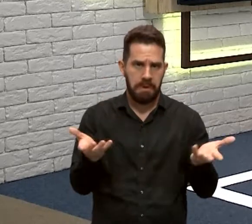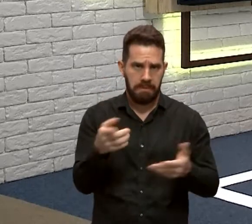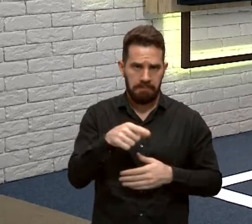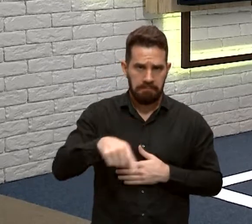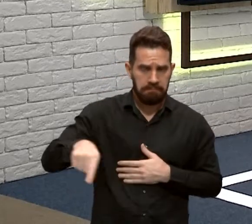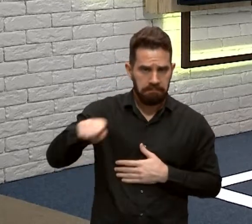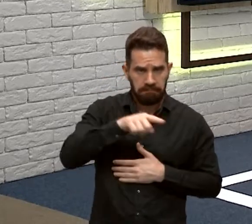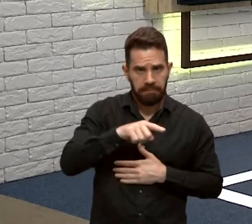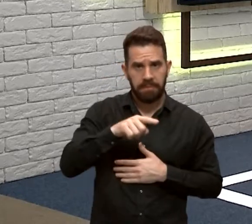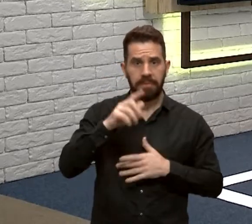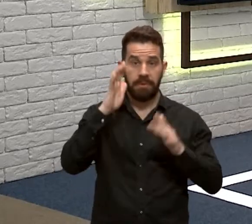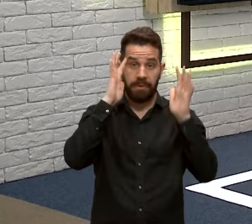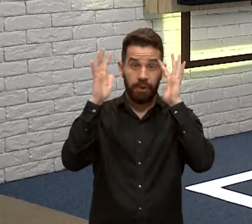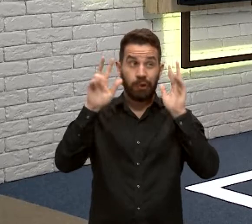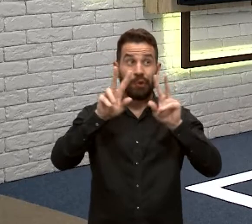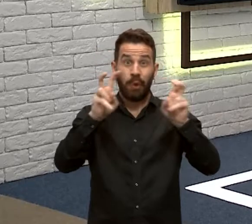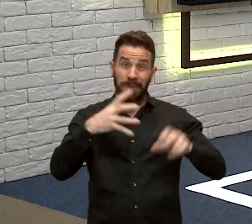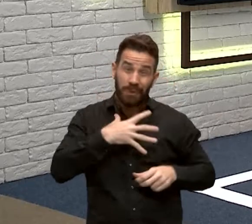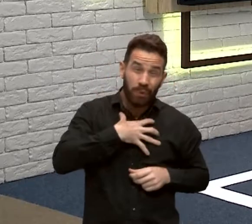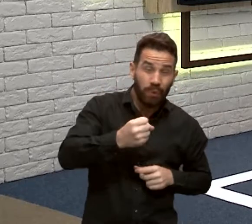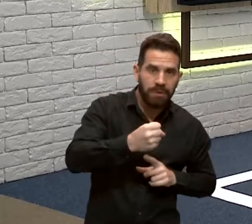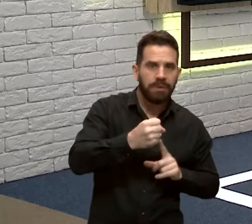ato extremo,